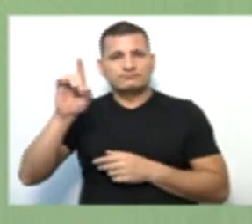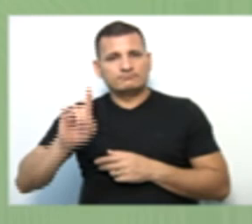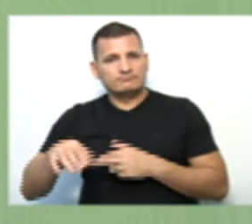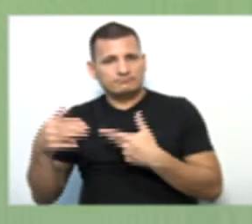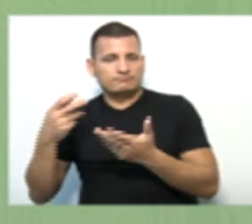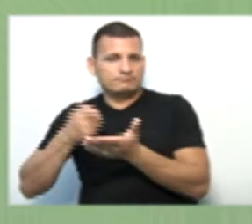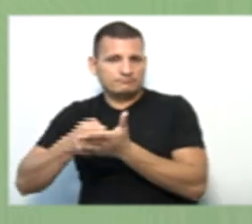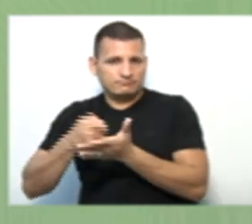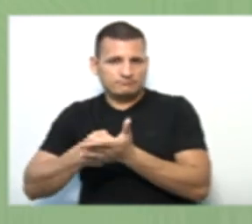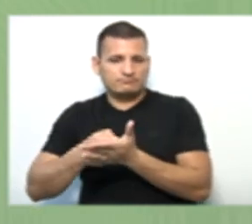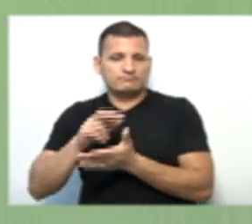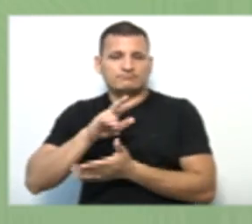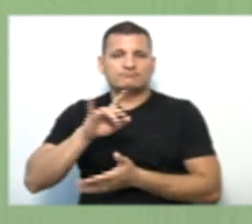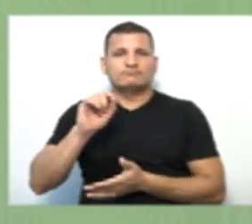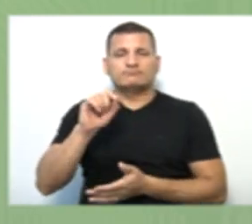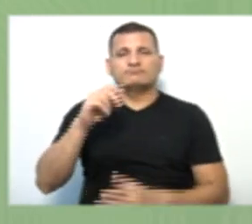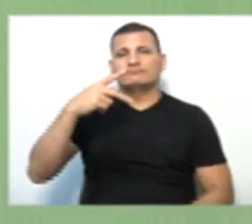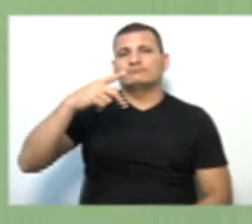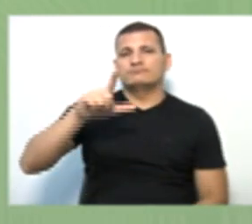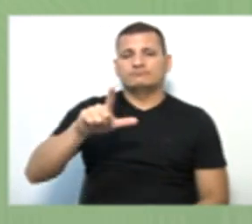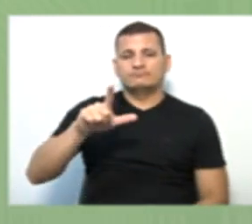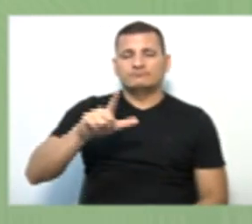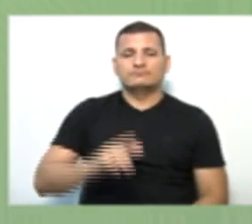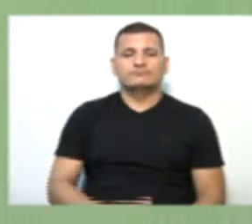meu PL.